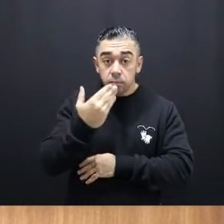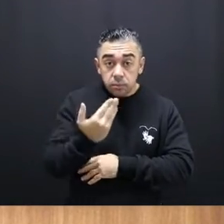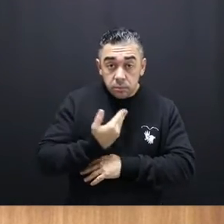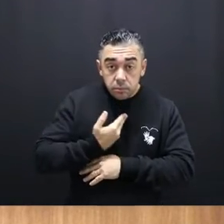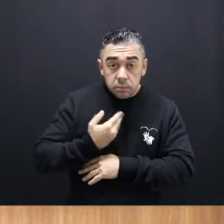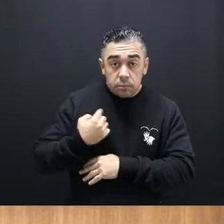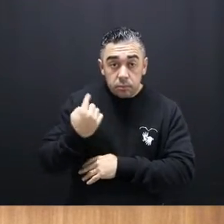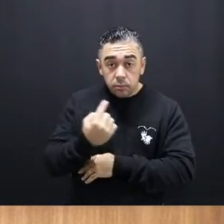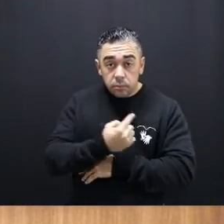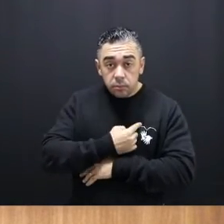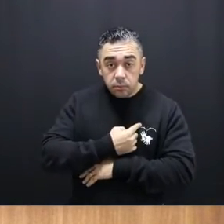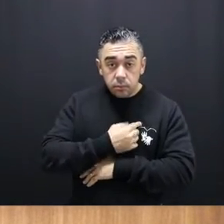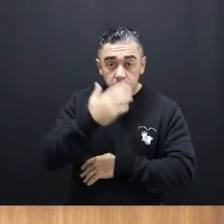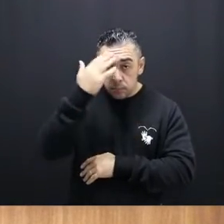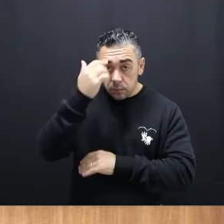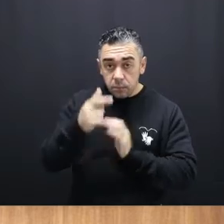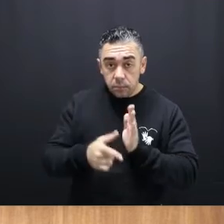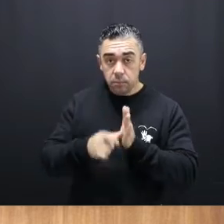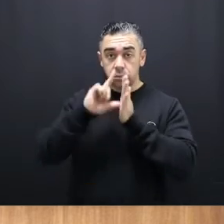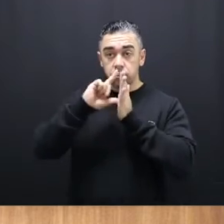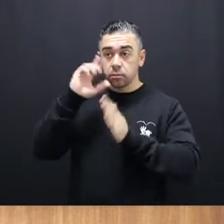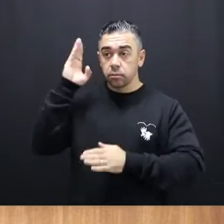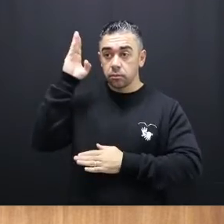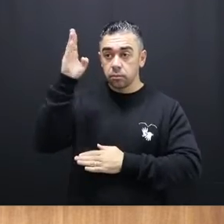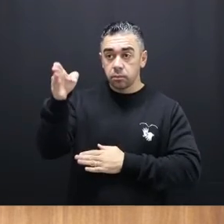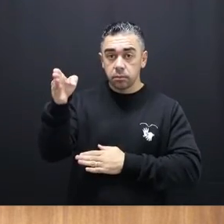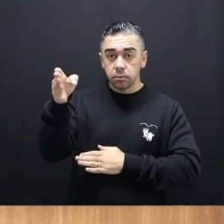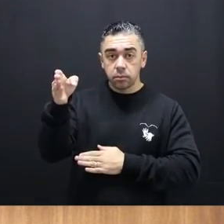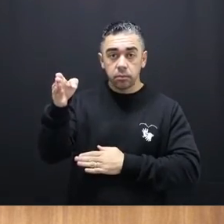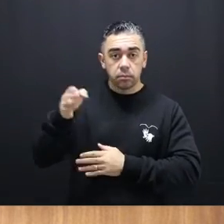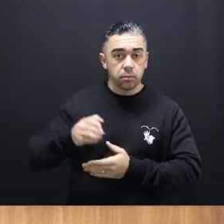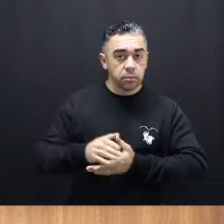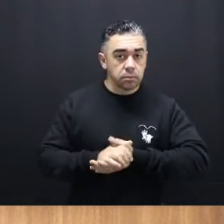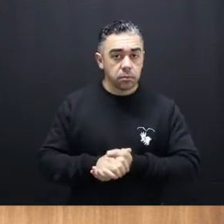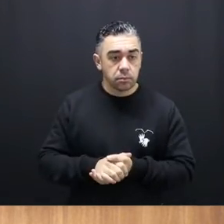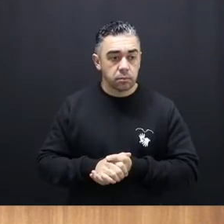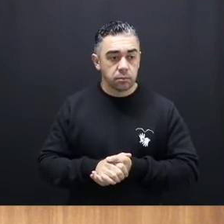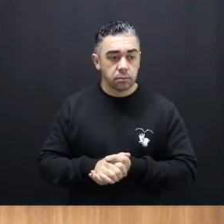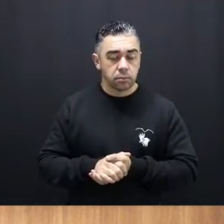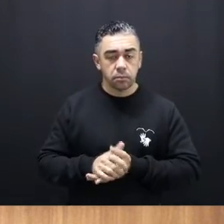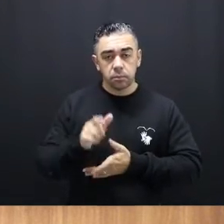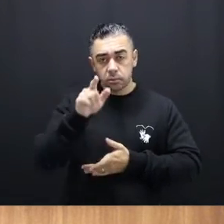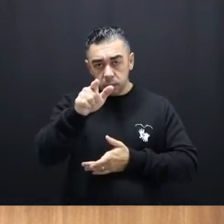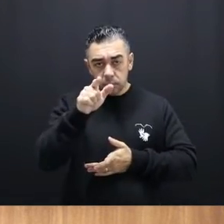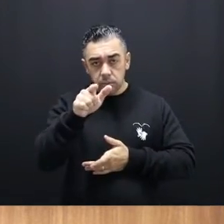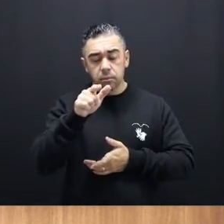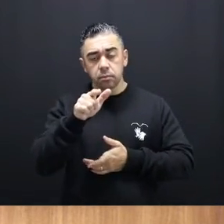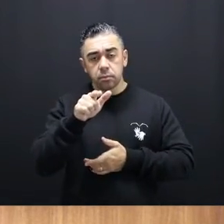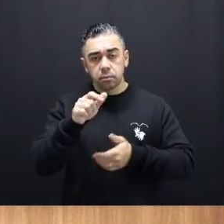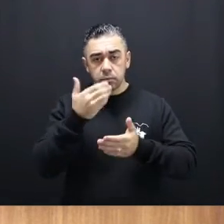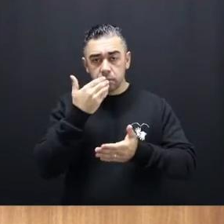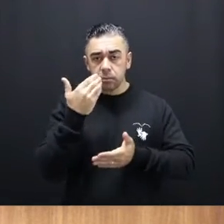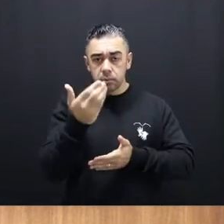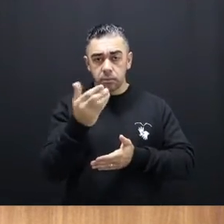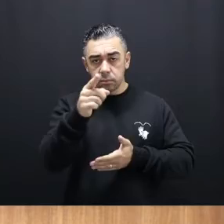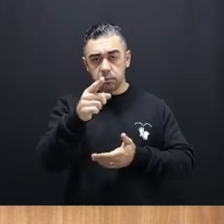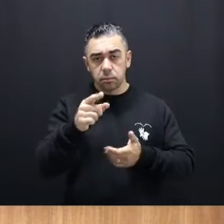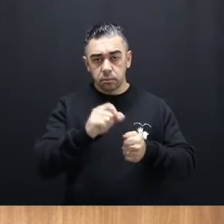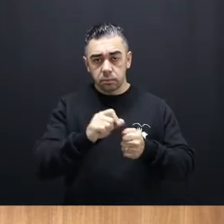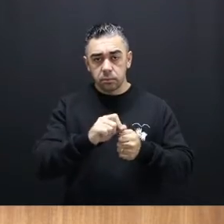alguns vereadores ficar sabendo primeiro que nós em toda sua obra vai sair eu fico sabendo primeiro que você